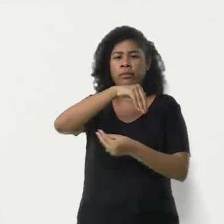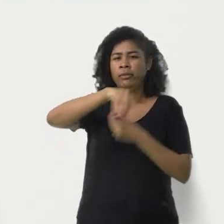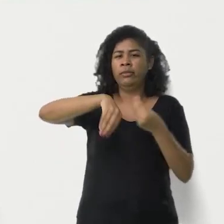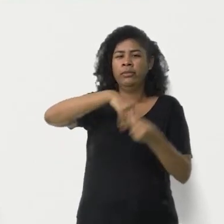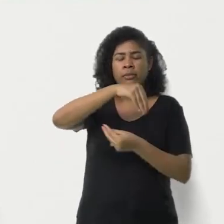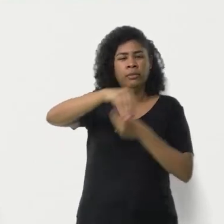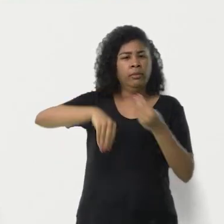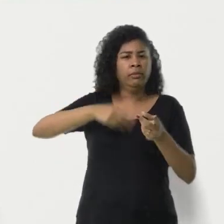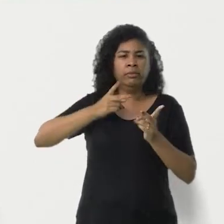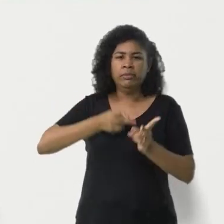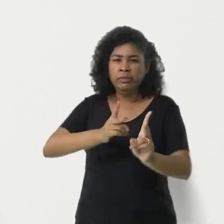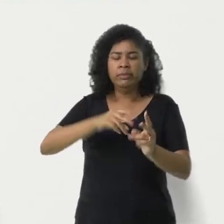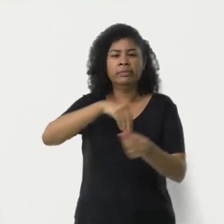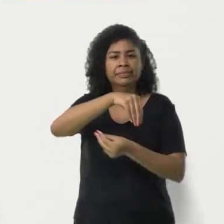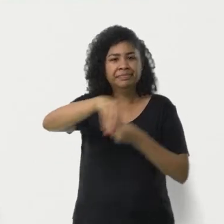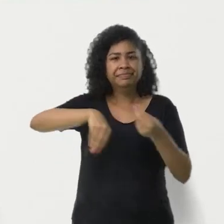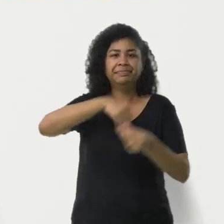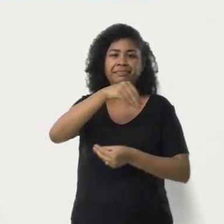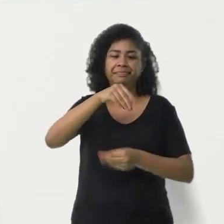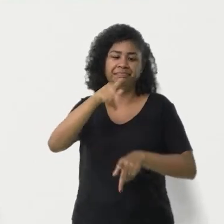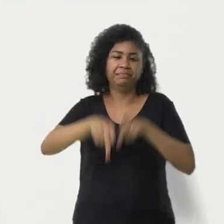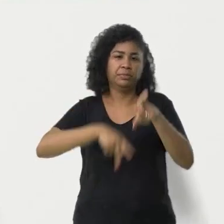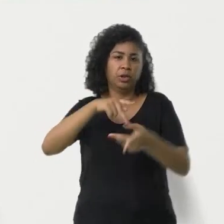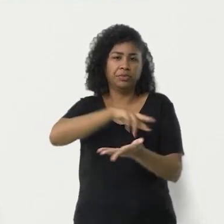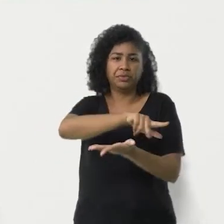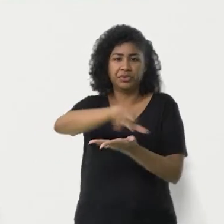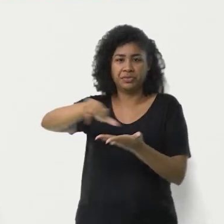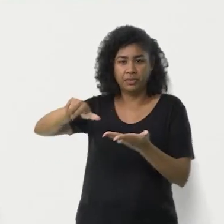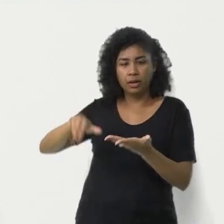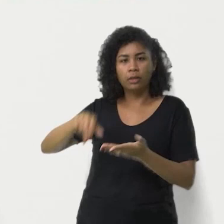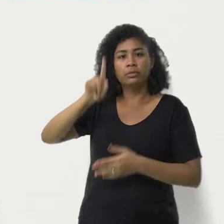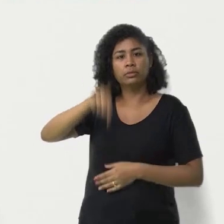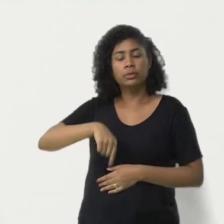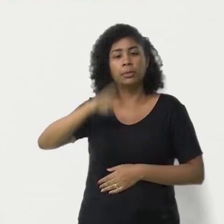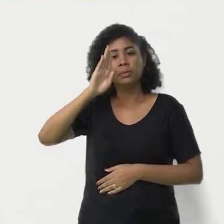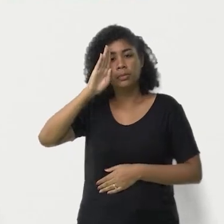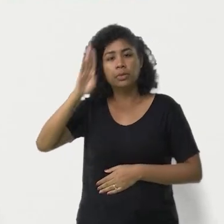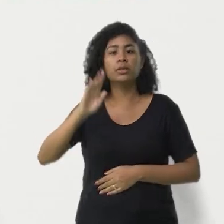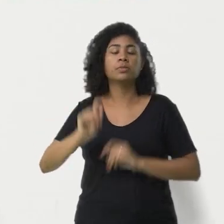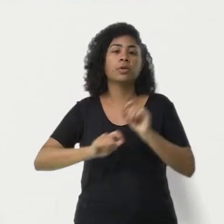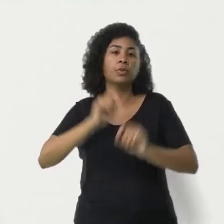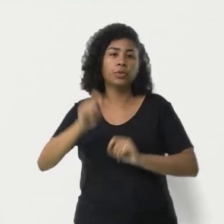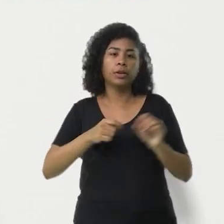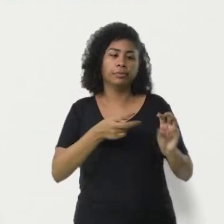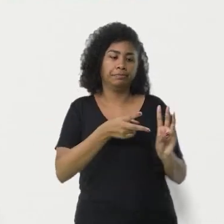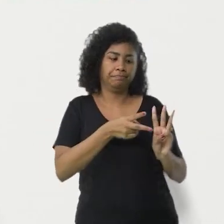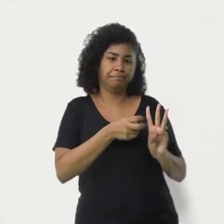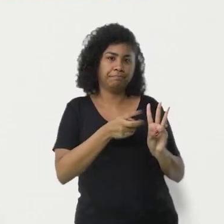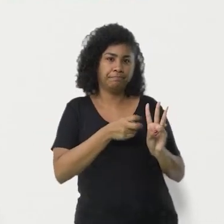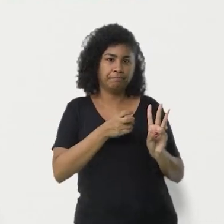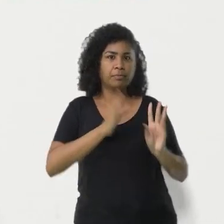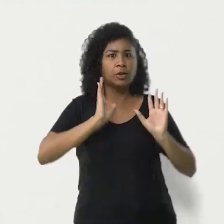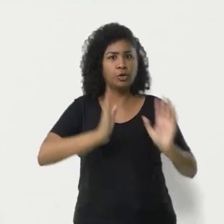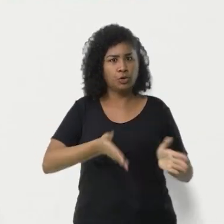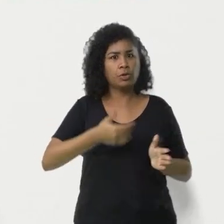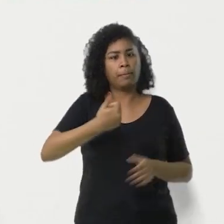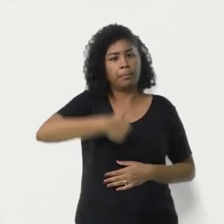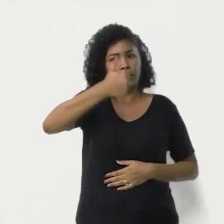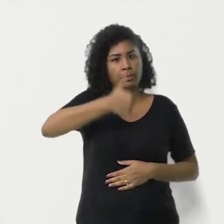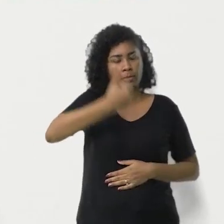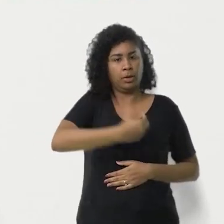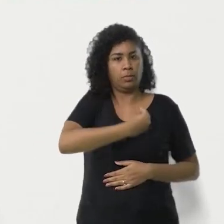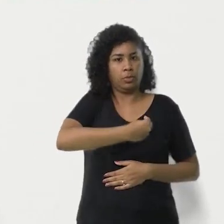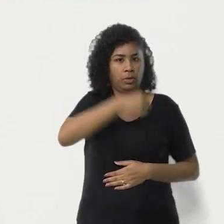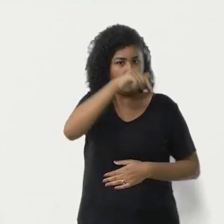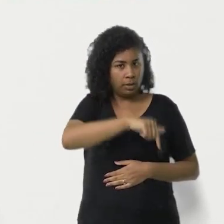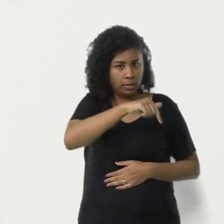Dessa miscigenação entre diversos povos, que veio principalmente por quem? Pelos indígenas, que já aqui habitavam,